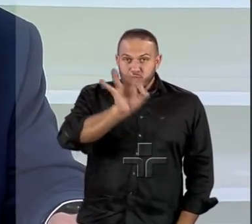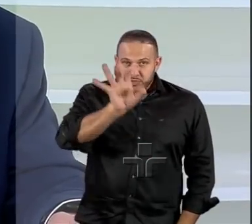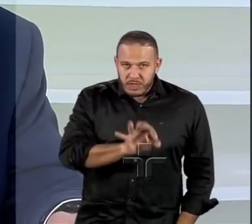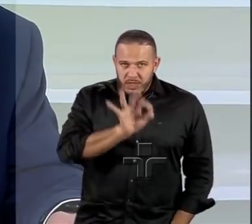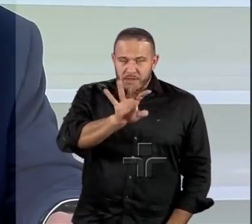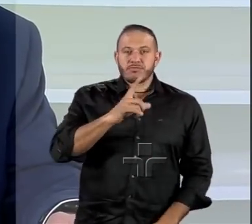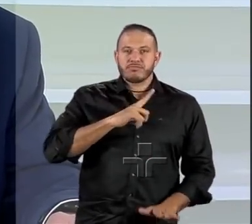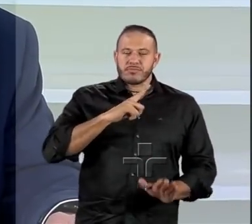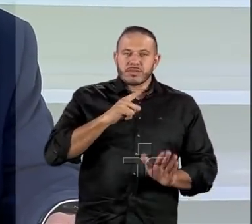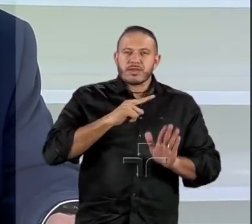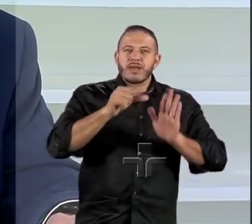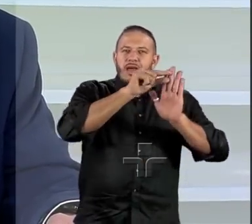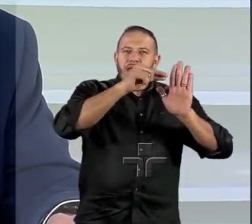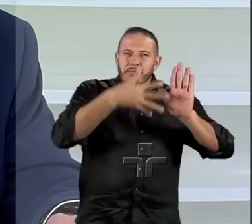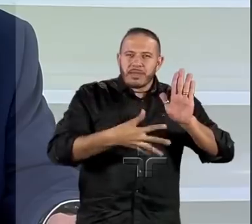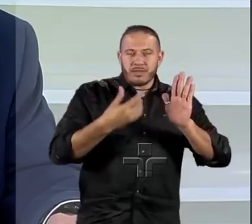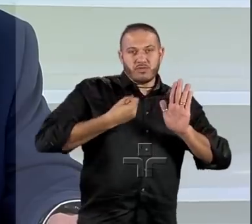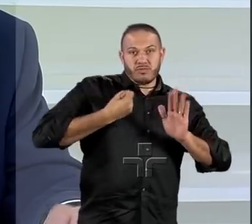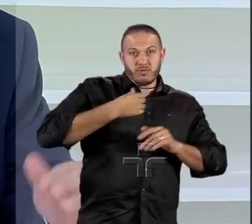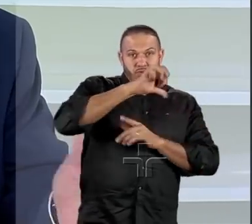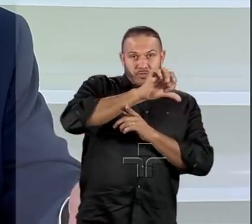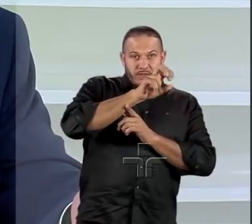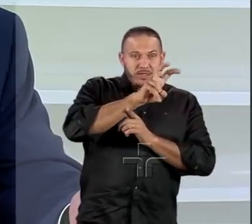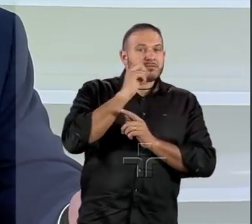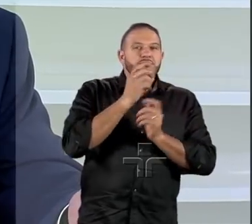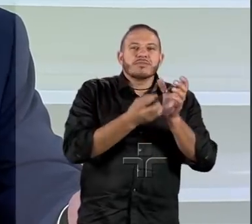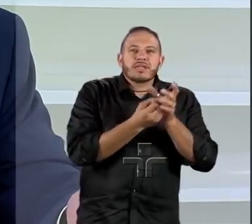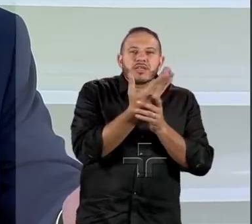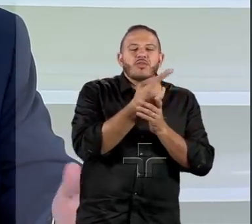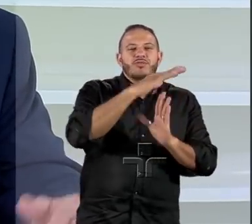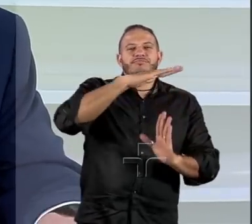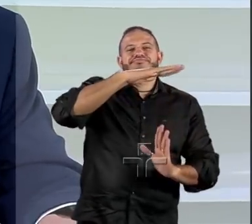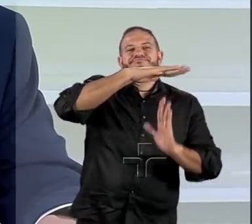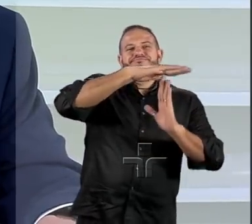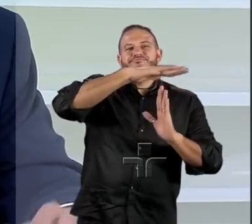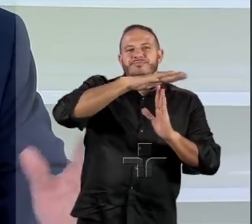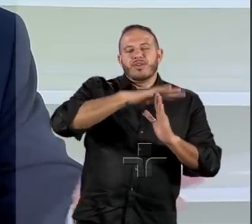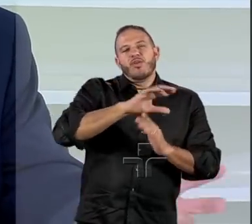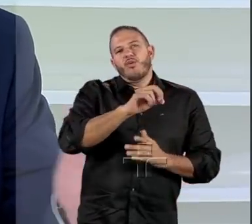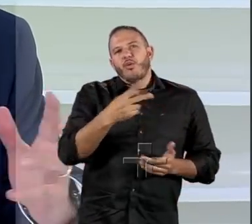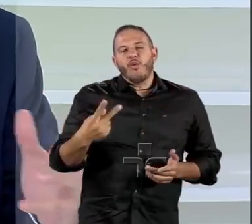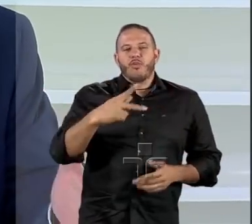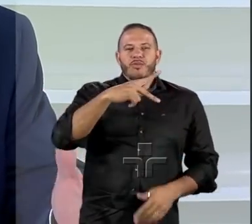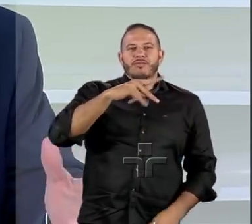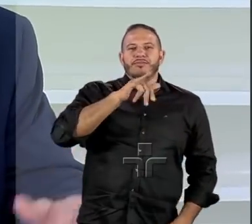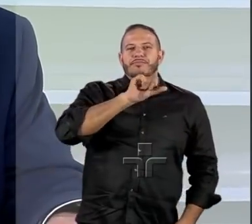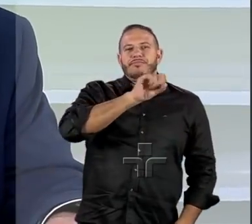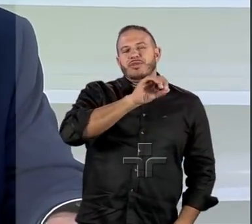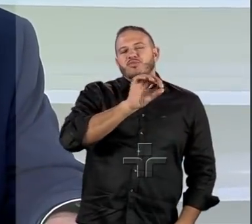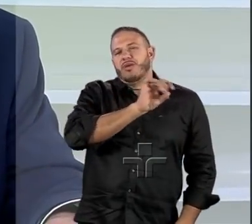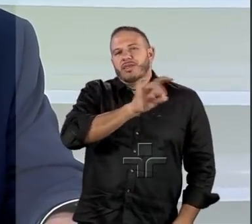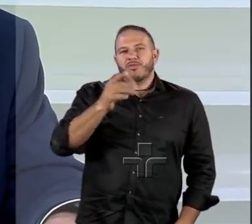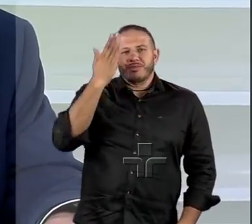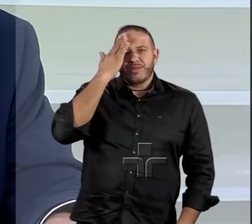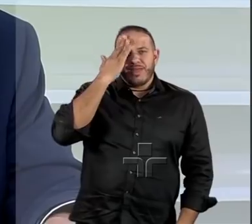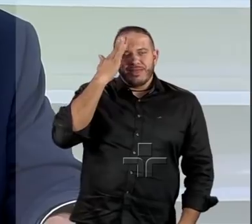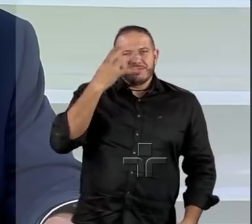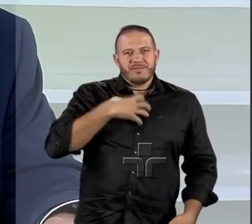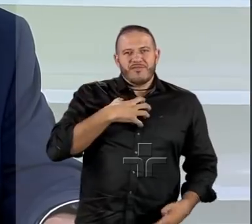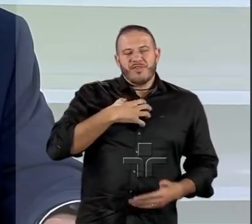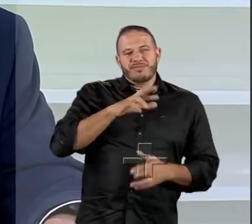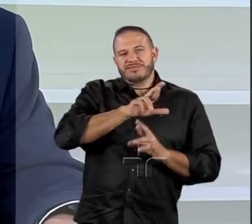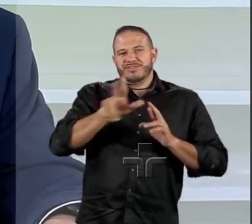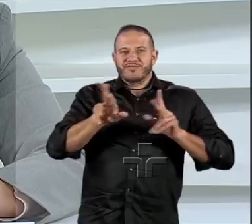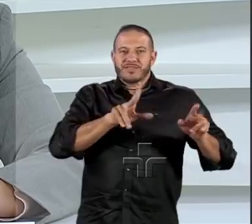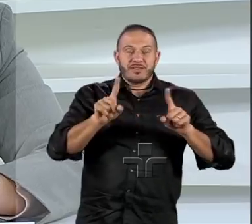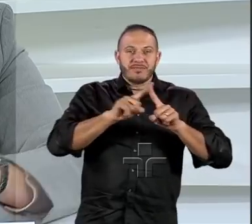a emenda 95, que criou o teto ou o piso, cada um entende de um jeito, mas que limita